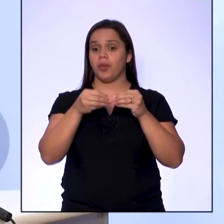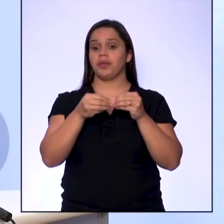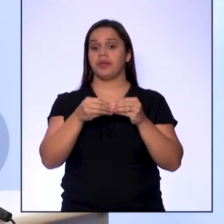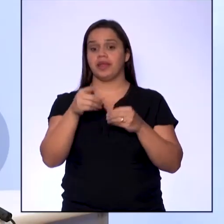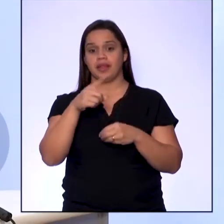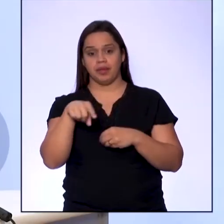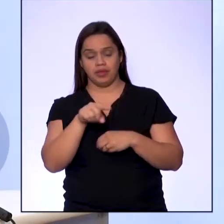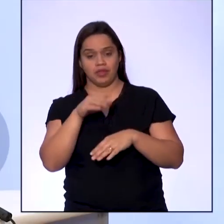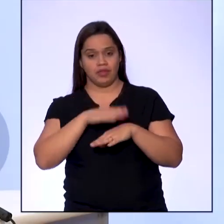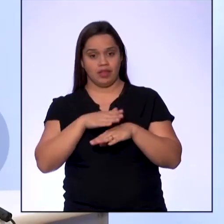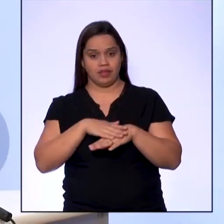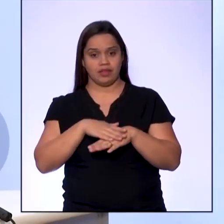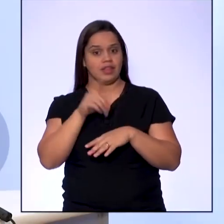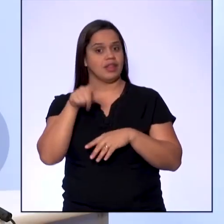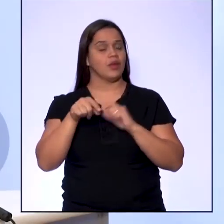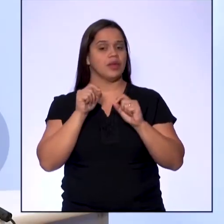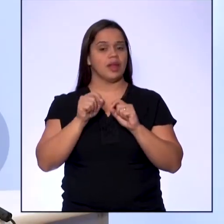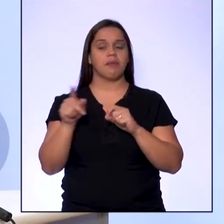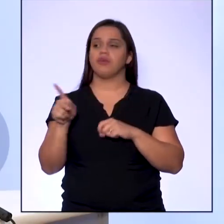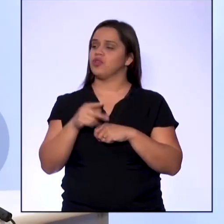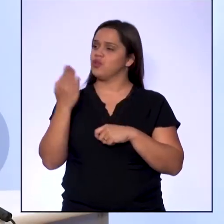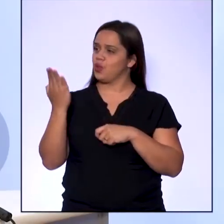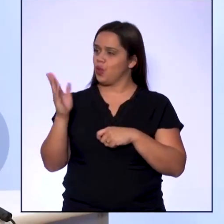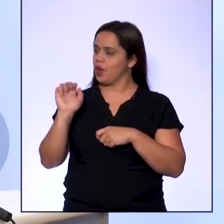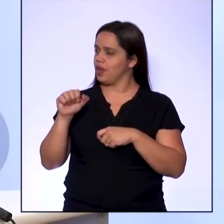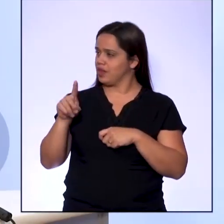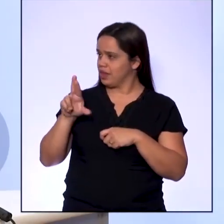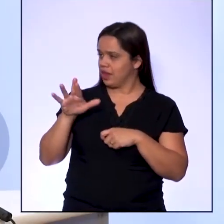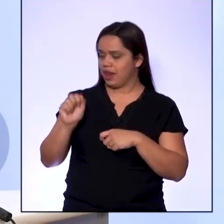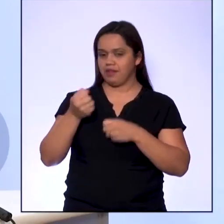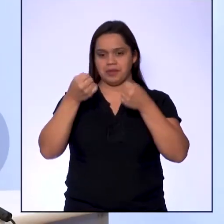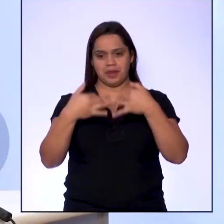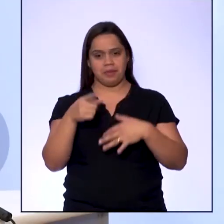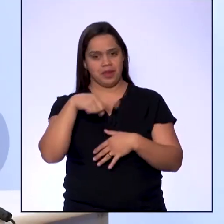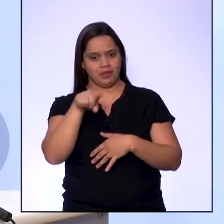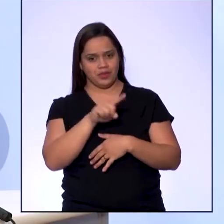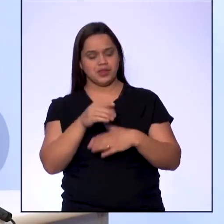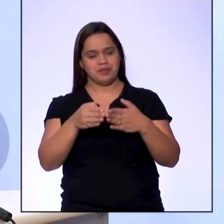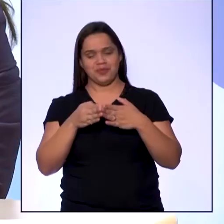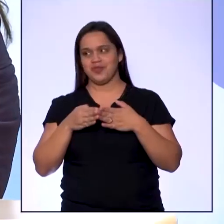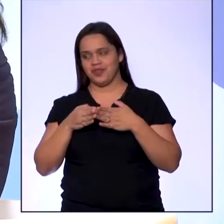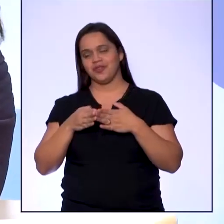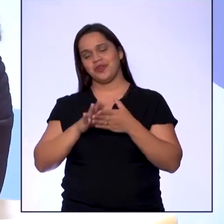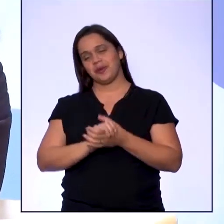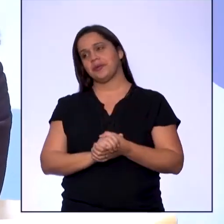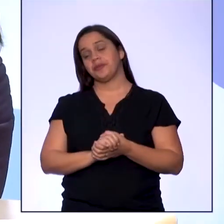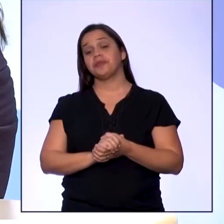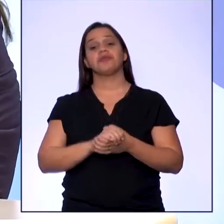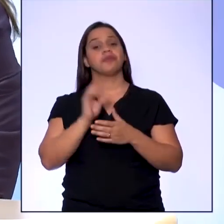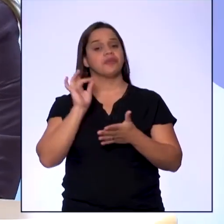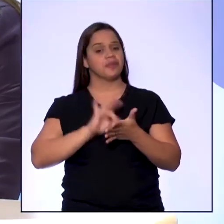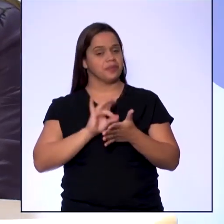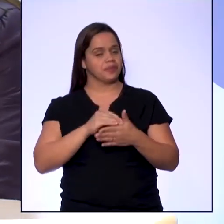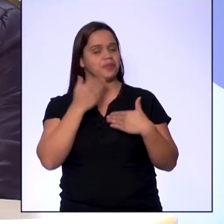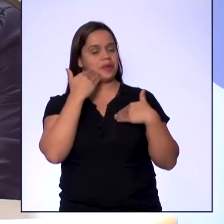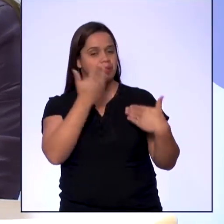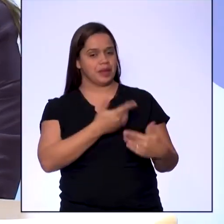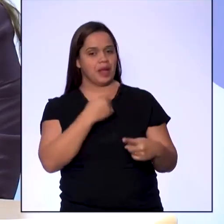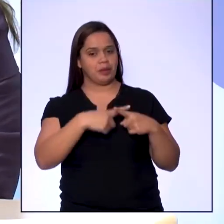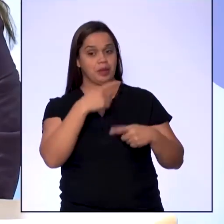que nós temos aí de conhecimento de algumas civilizações da América Latina. Não são todas, porque senão a gente levaria aí várias aulas para